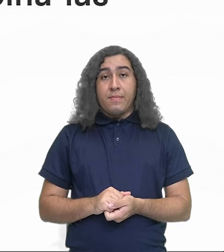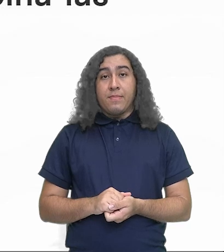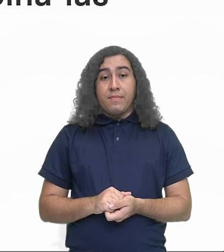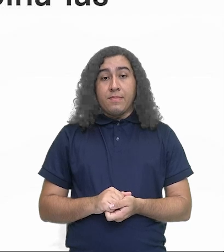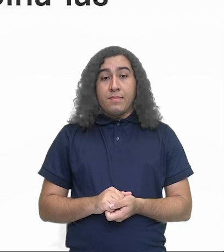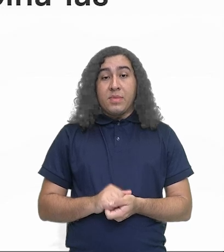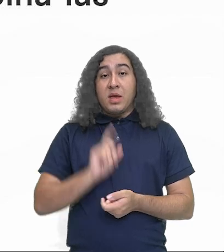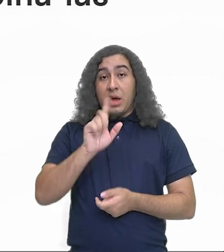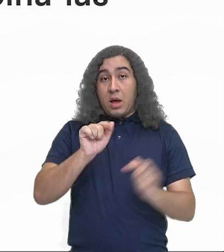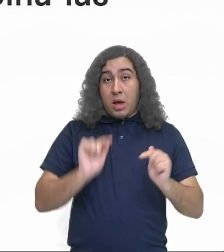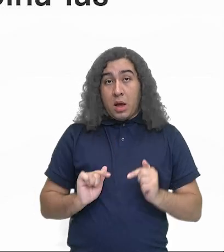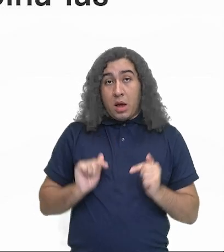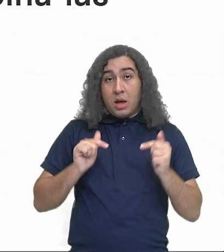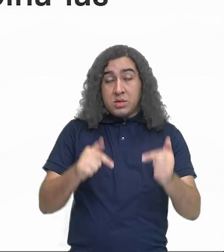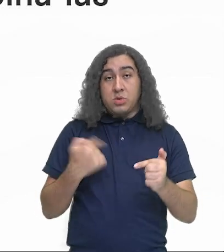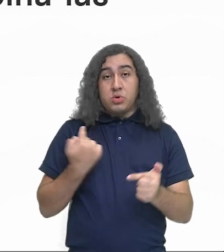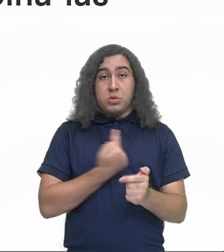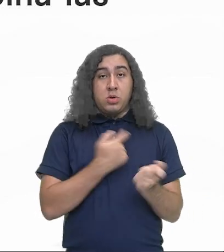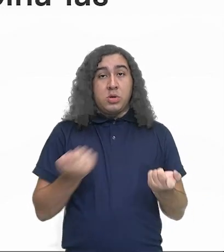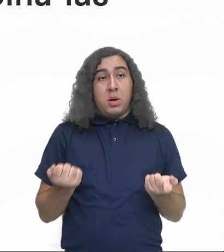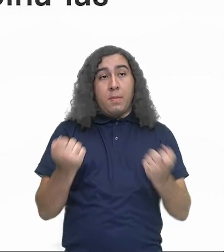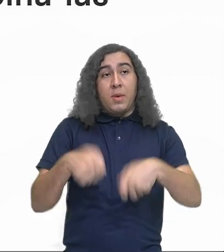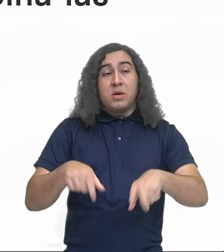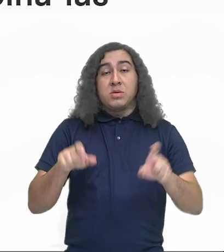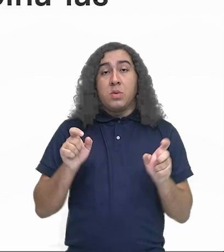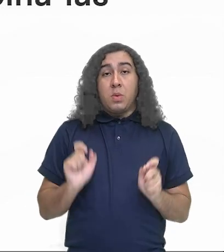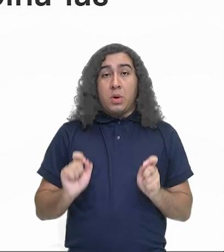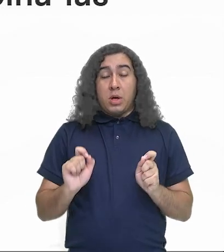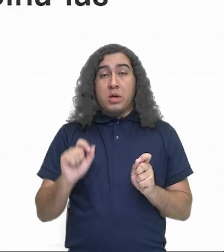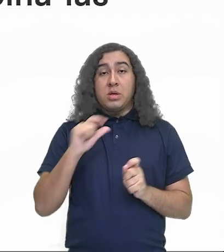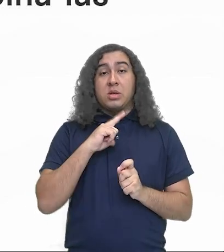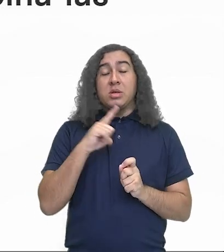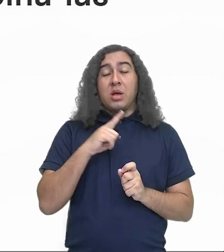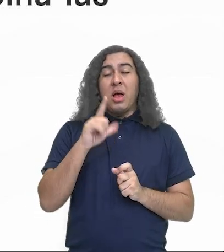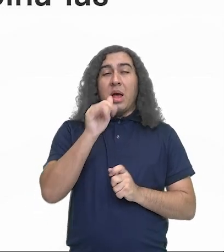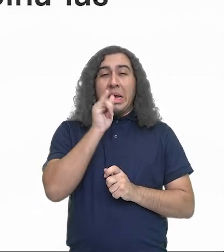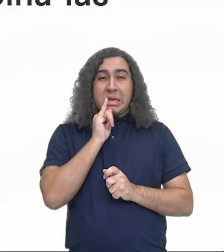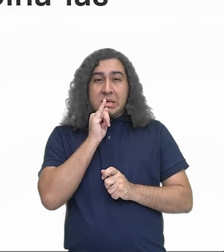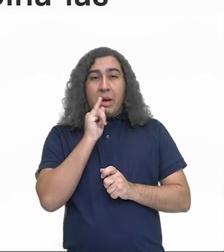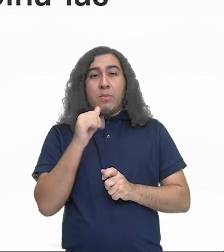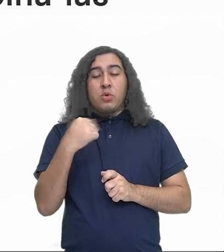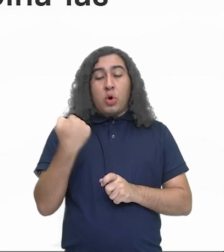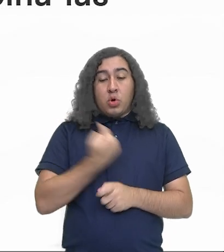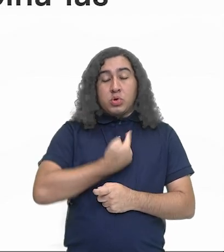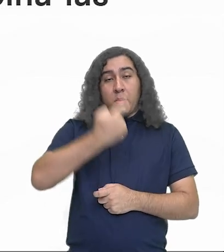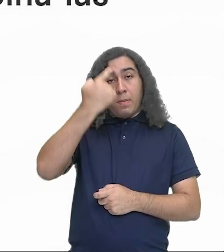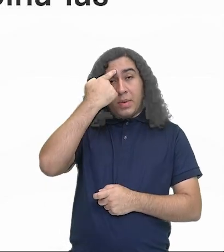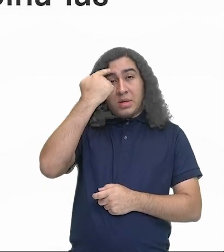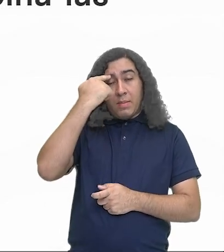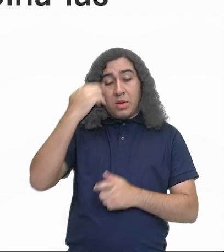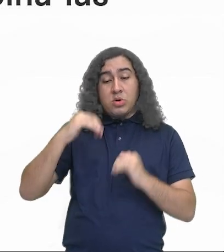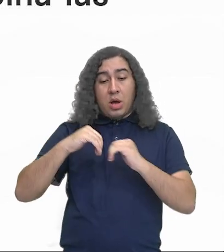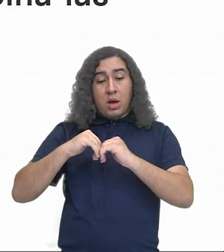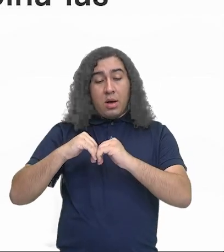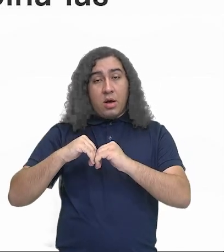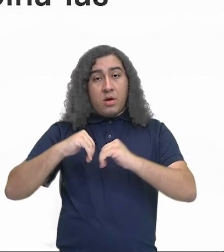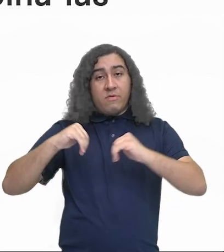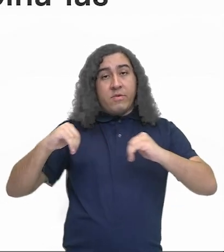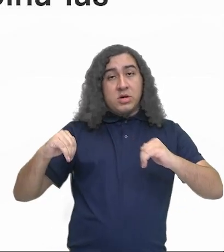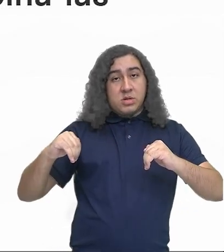a prática de sermos capazes de nos afastarmos do pensamento, das